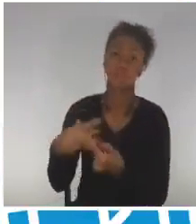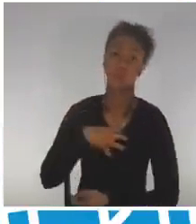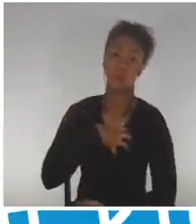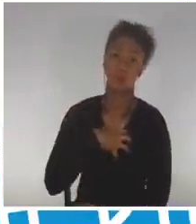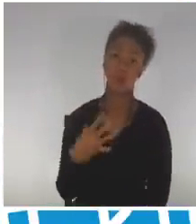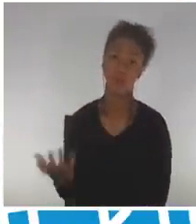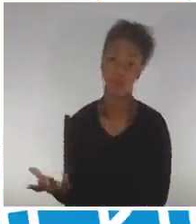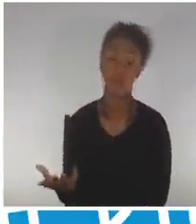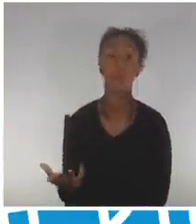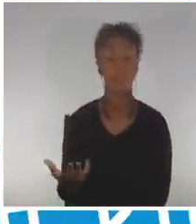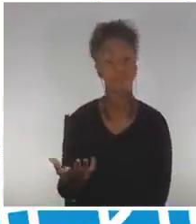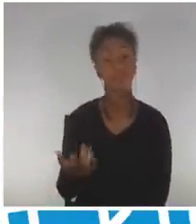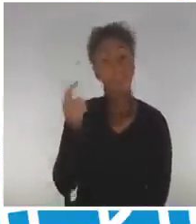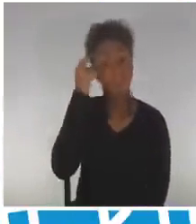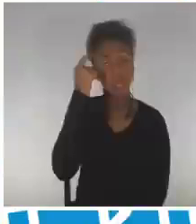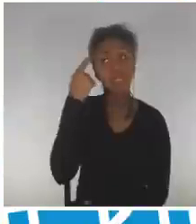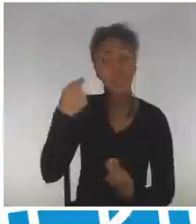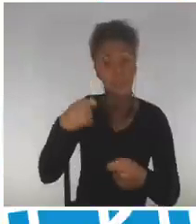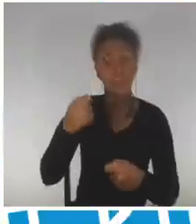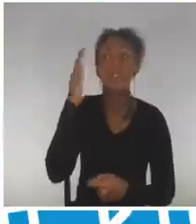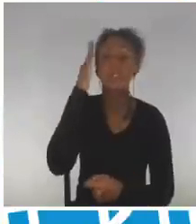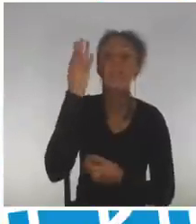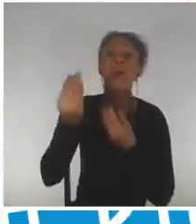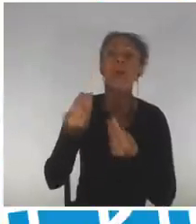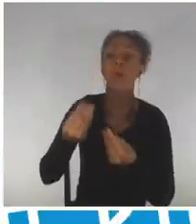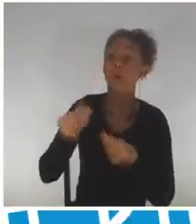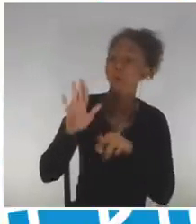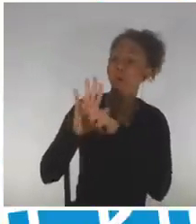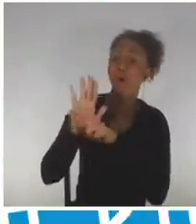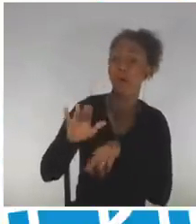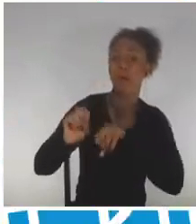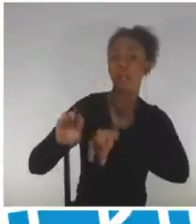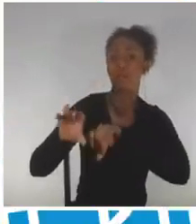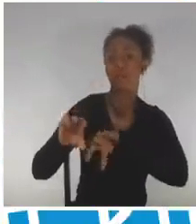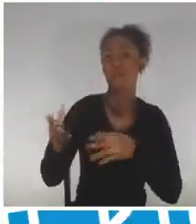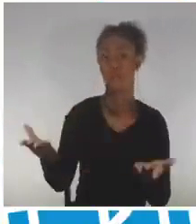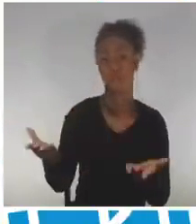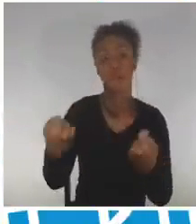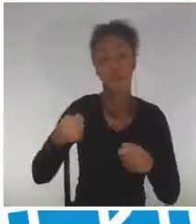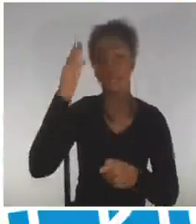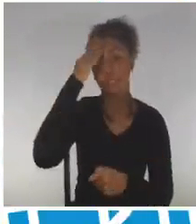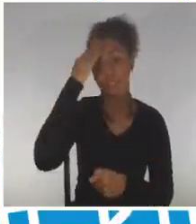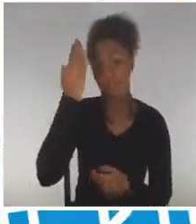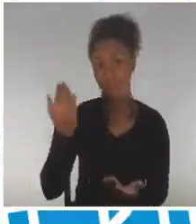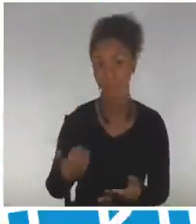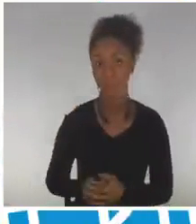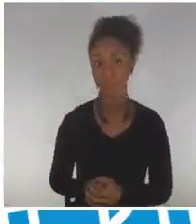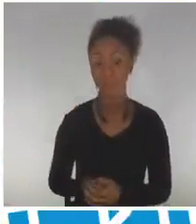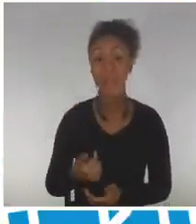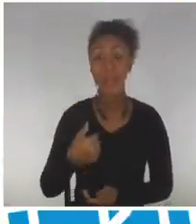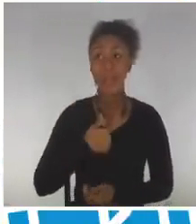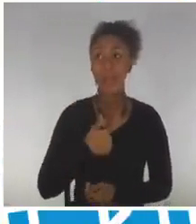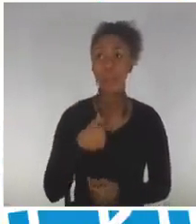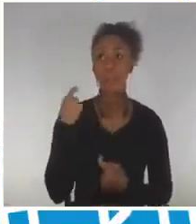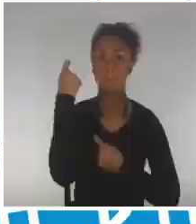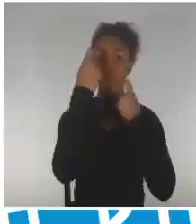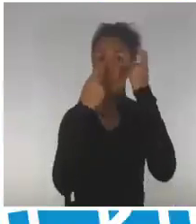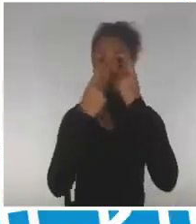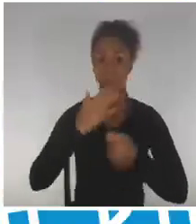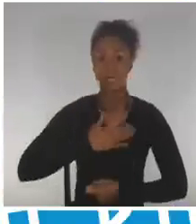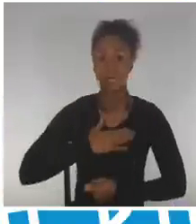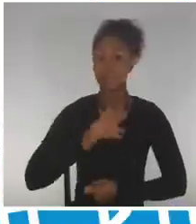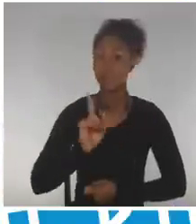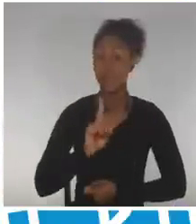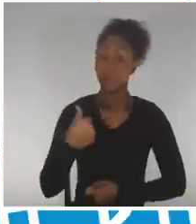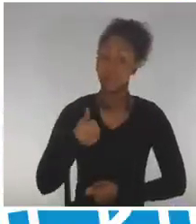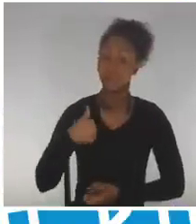políticas educacionais. Então, nesse momento, eu só não estou tão preocupada egoisticamente, porque como secretária do Rio Grande